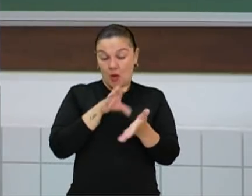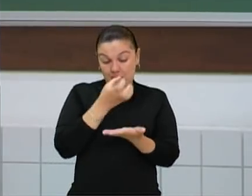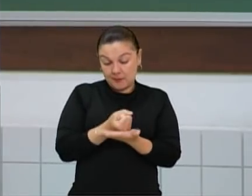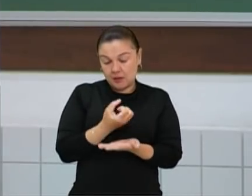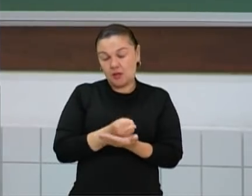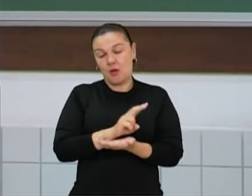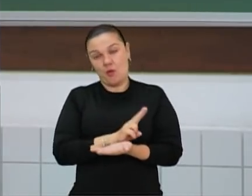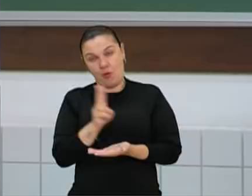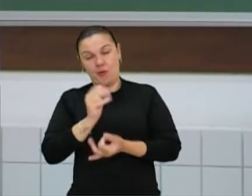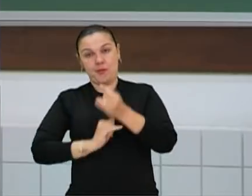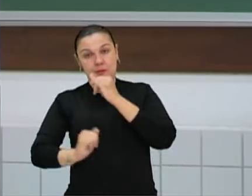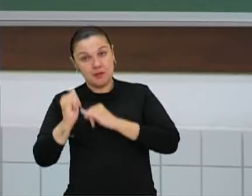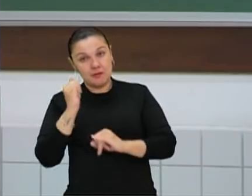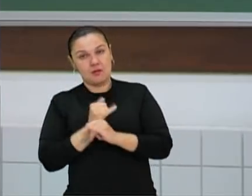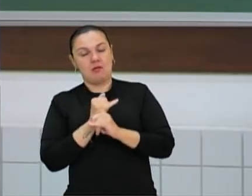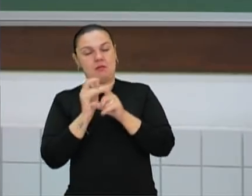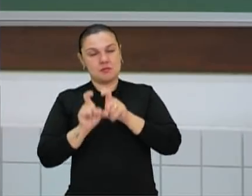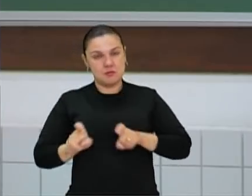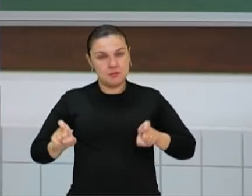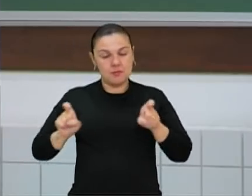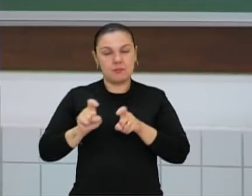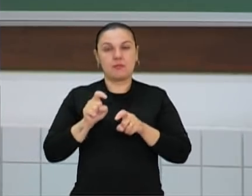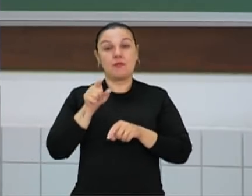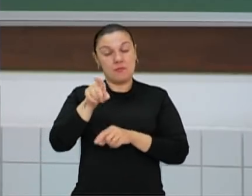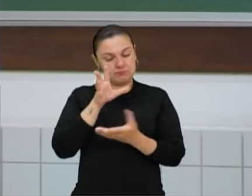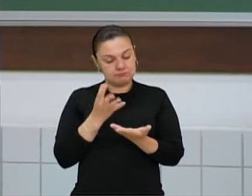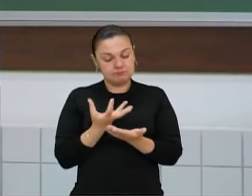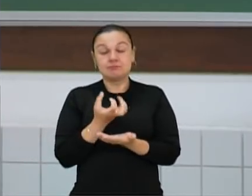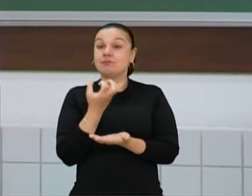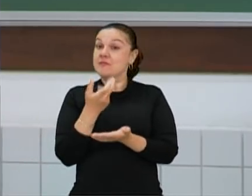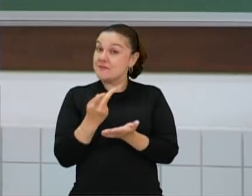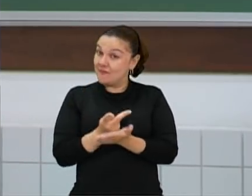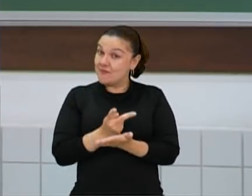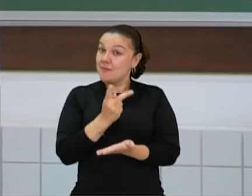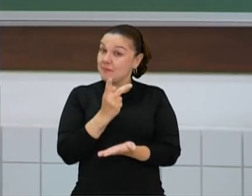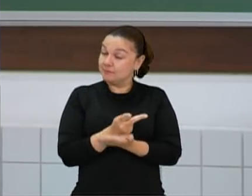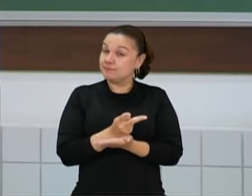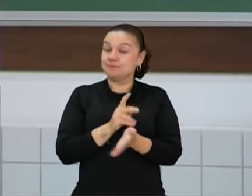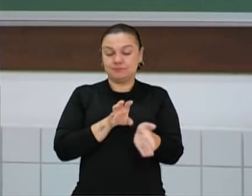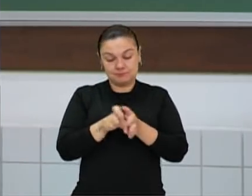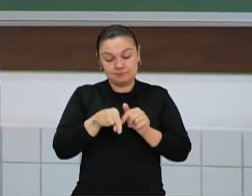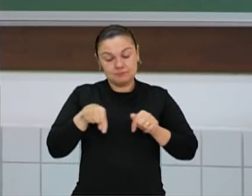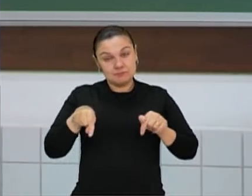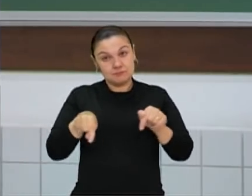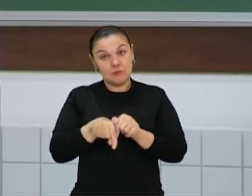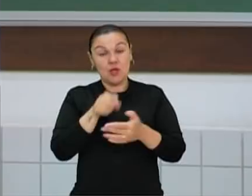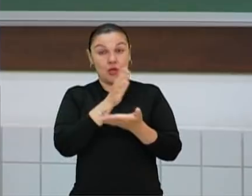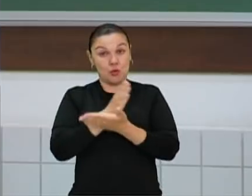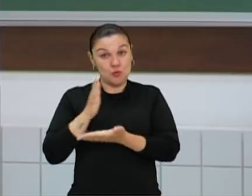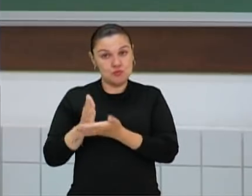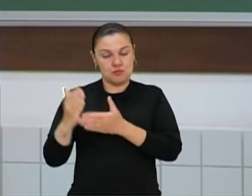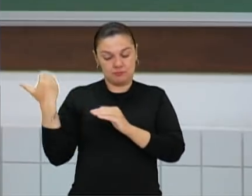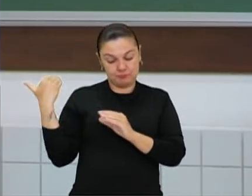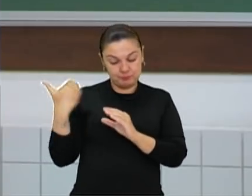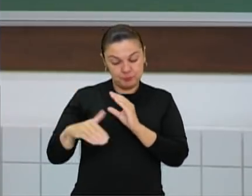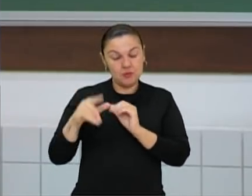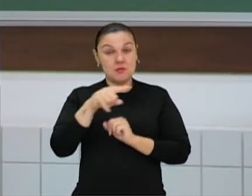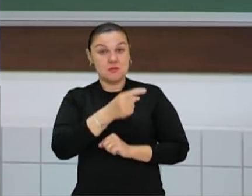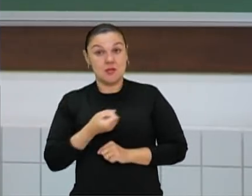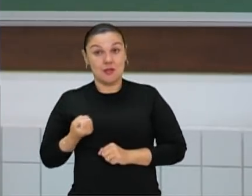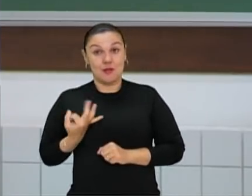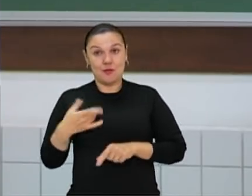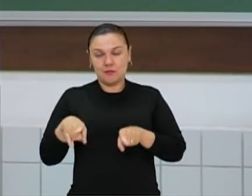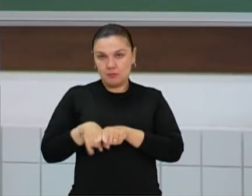ou pela internet, não esqueça de fazer o Classroom todo dia, fazer as suas atividades e enviar. Isso vale nota e